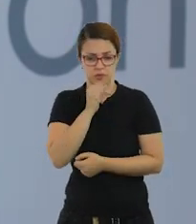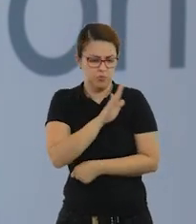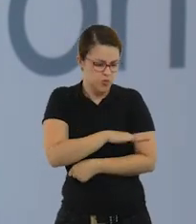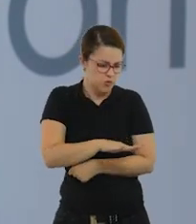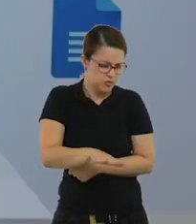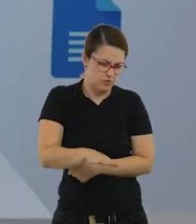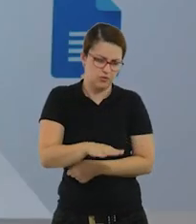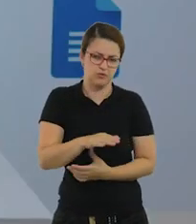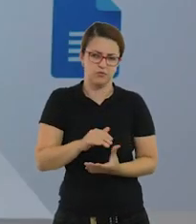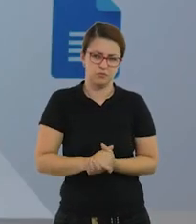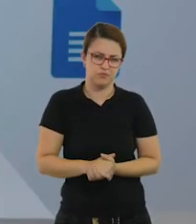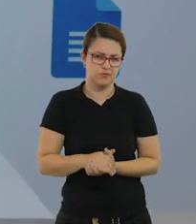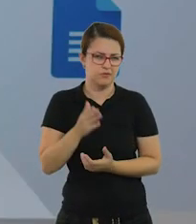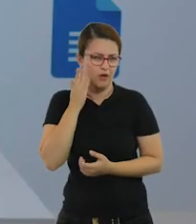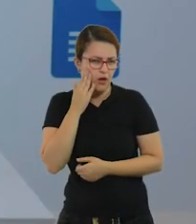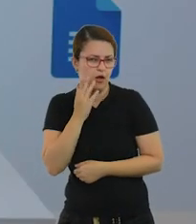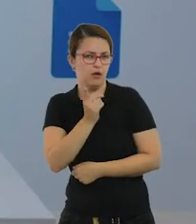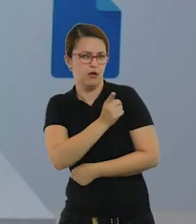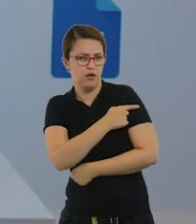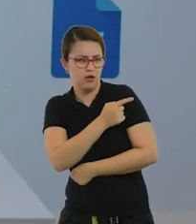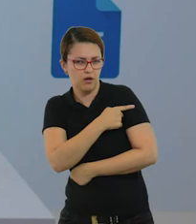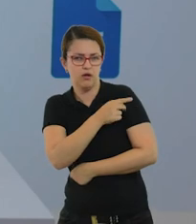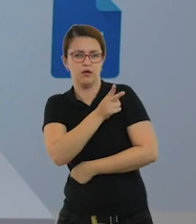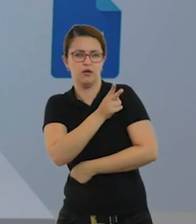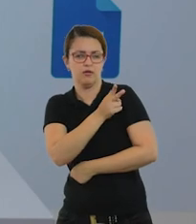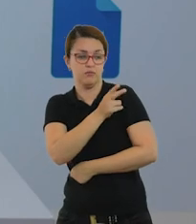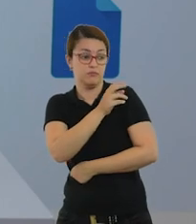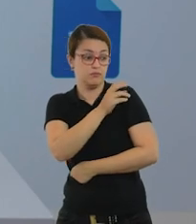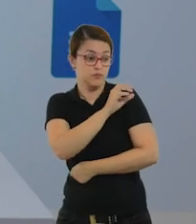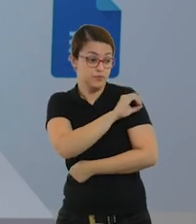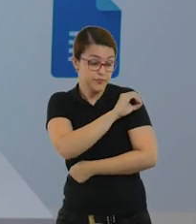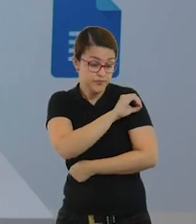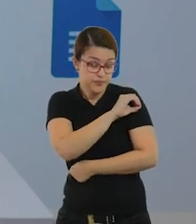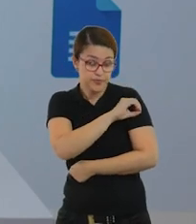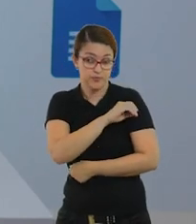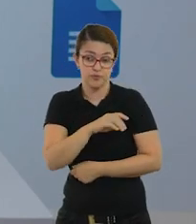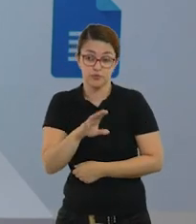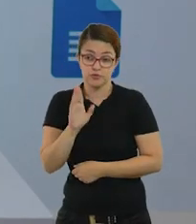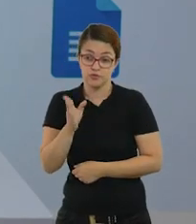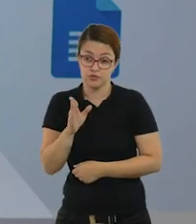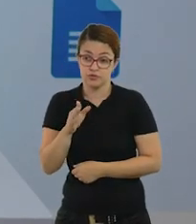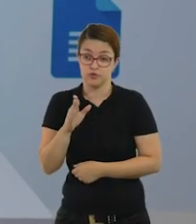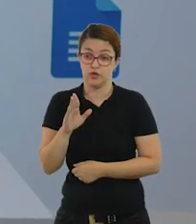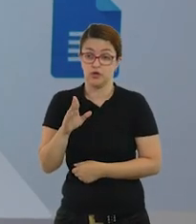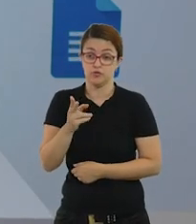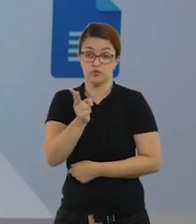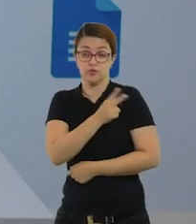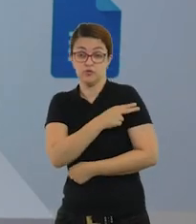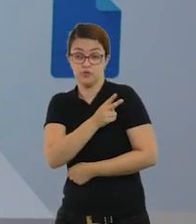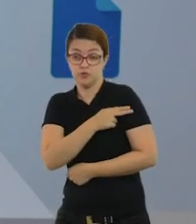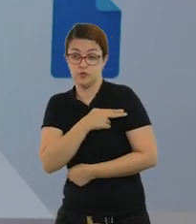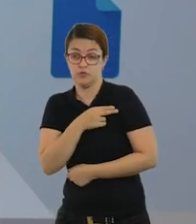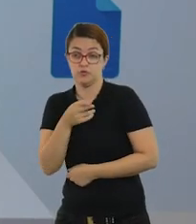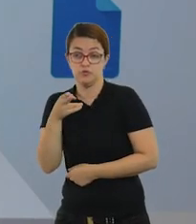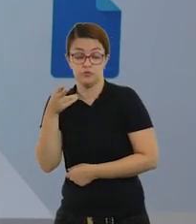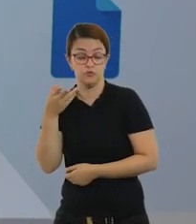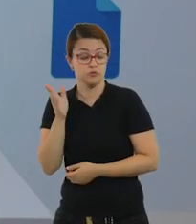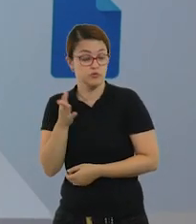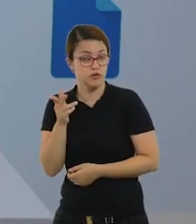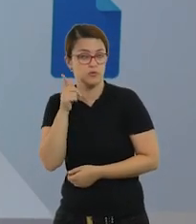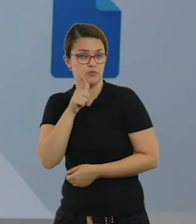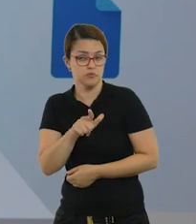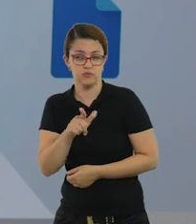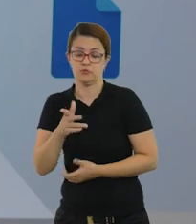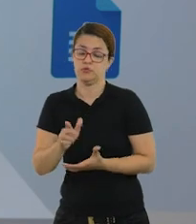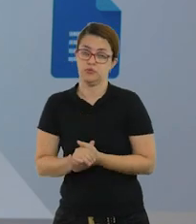essa daqui, ó, nós indicamos para os pequenininhos. Aluninhos de primeiro ano, do pré-2. Aqui, ó, os aluninhos do segundo ano já podem estar